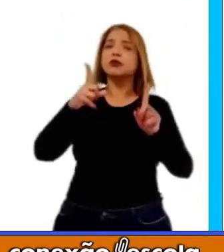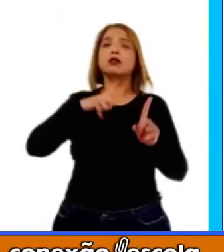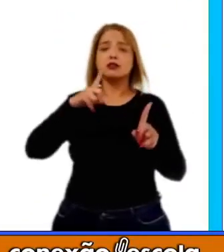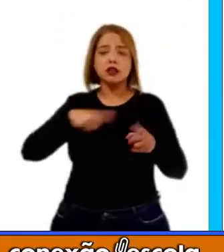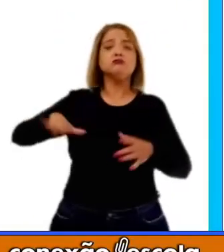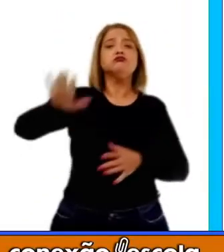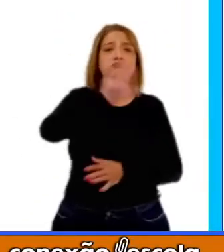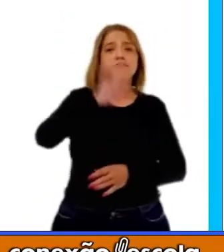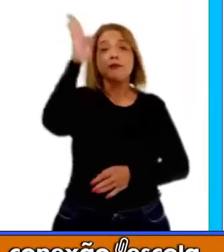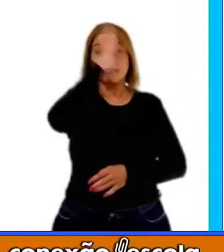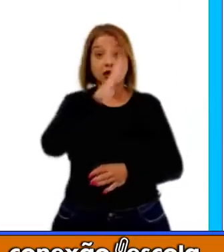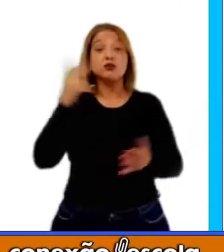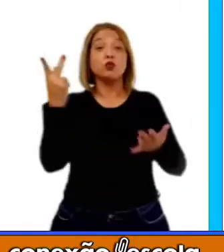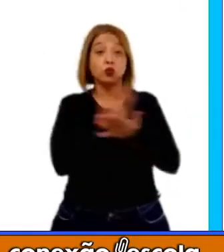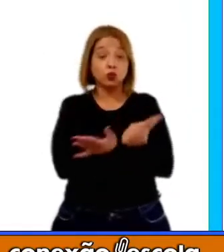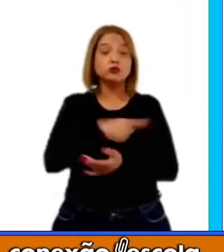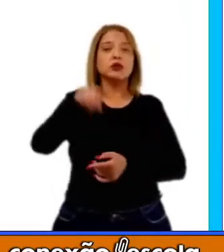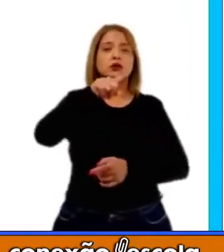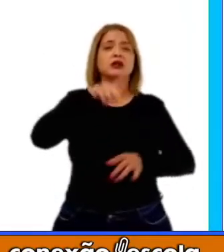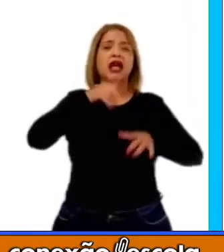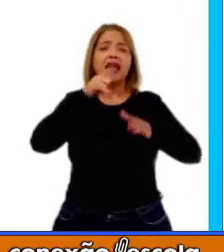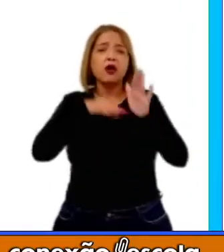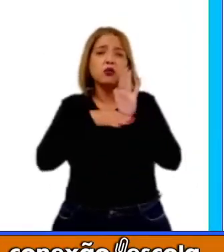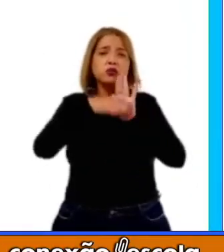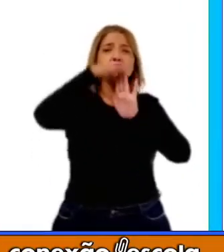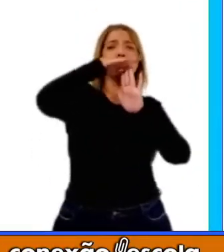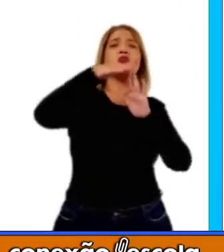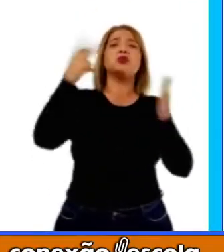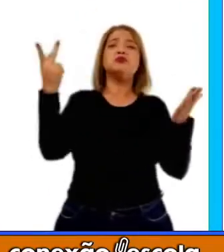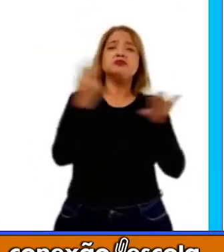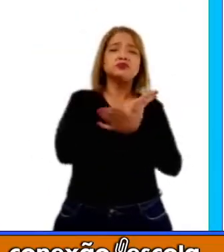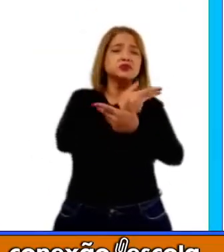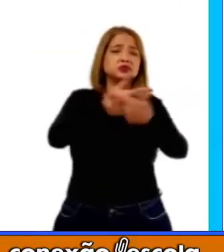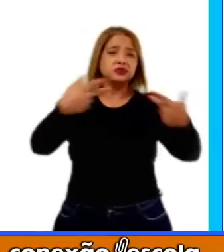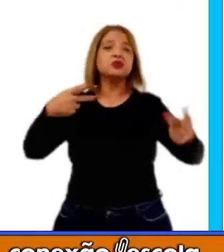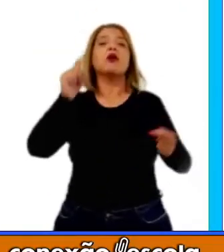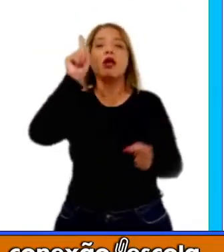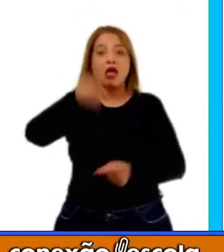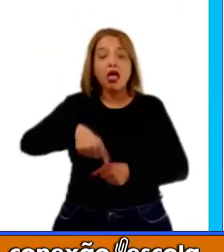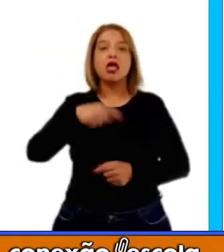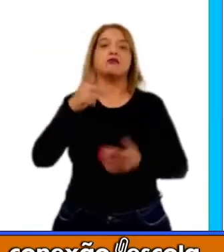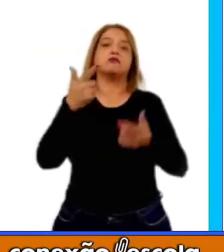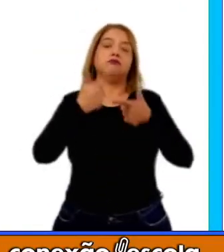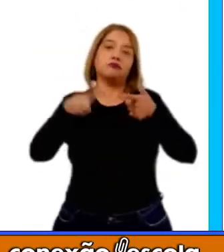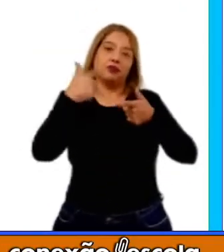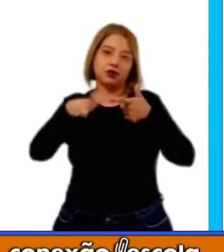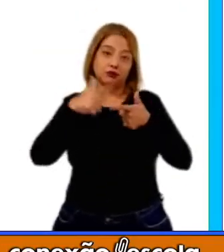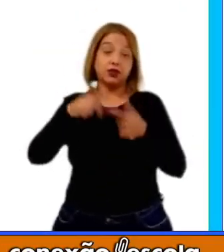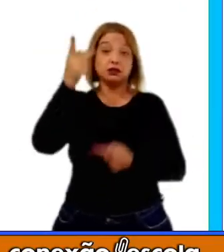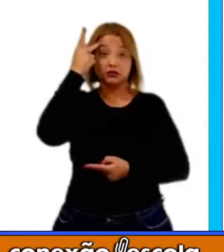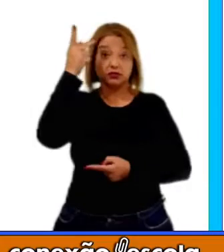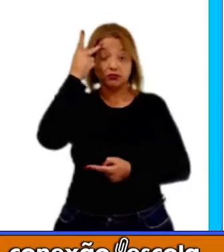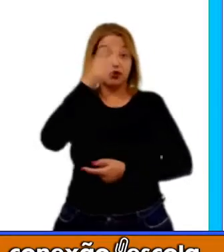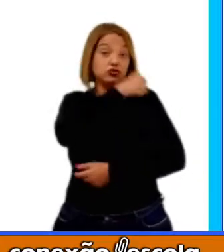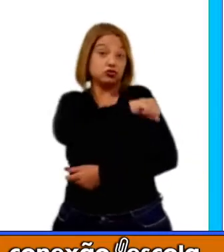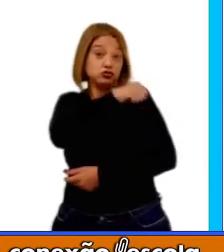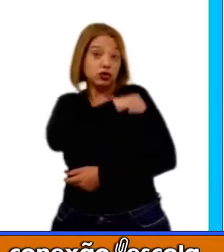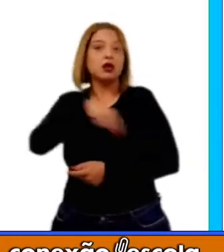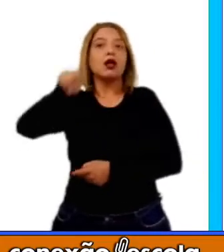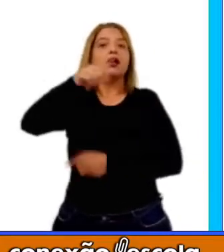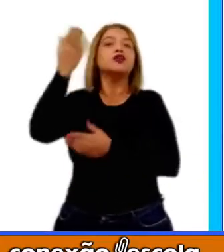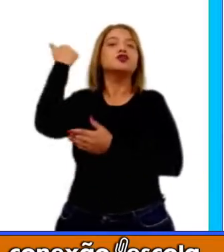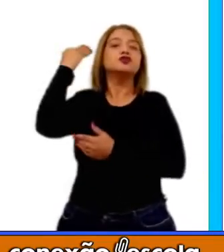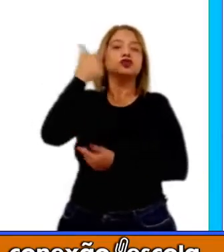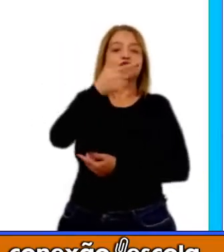e secas inesperadas são consequência direta dessas alterações. São Paulo e Rio de Janeiro enfrentaram falta d'água